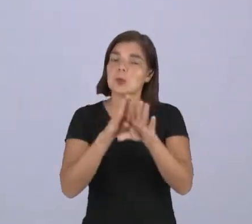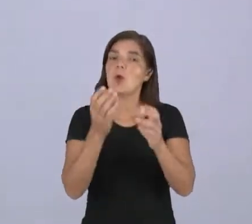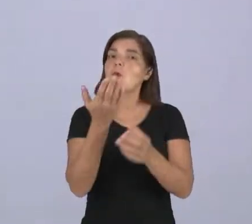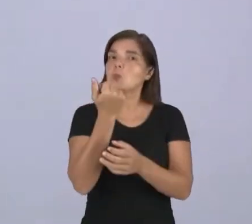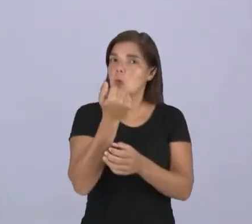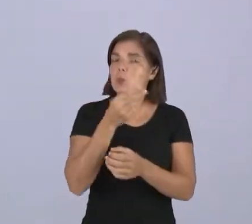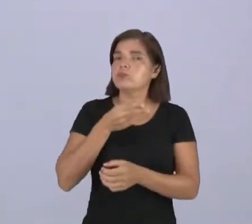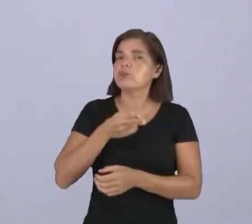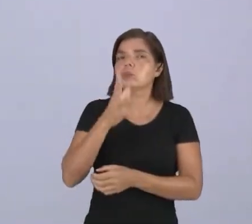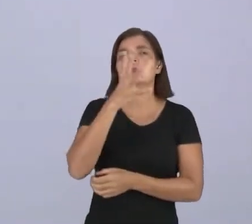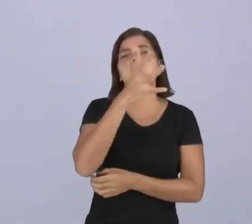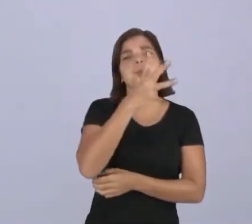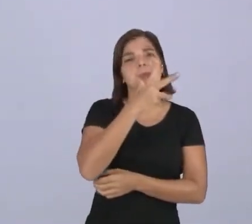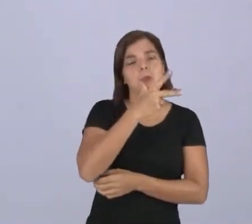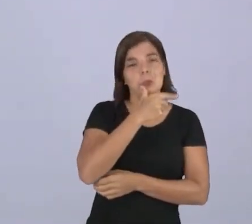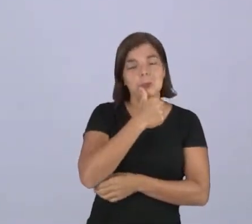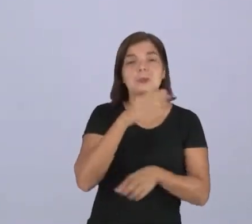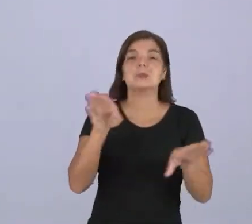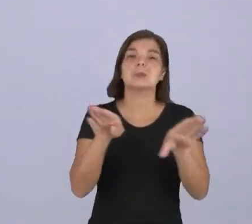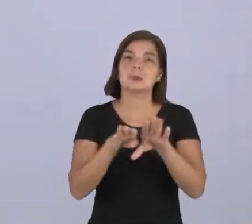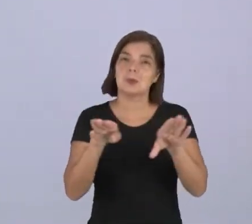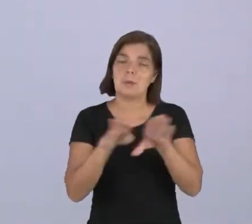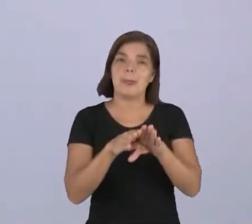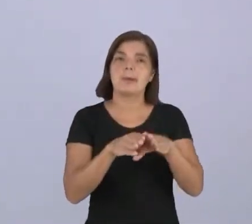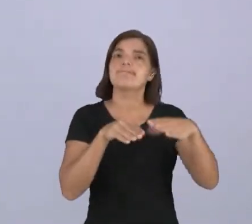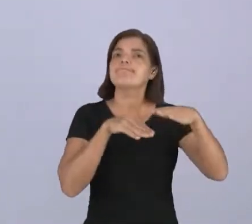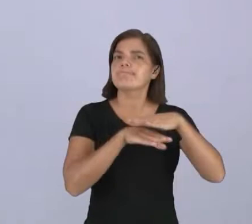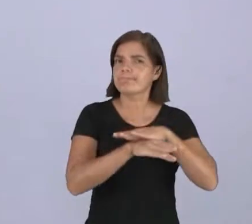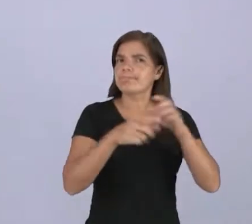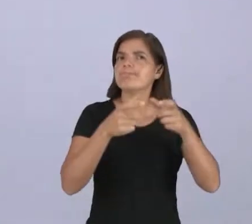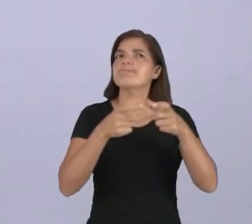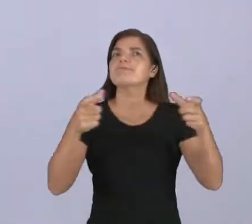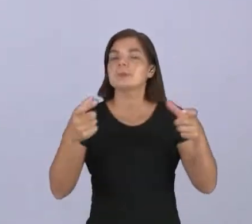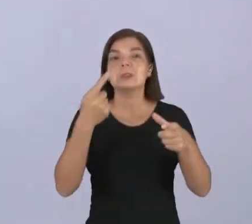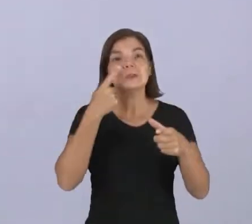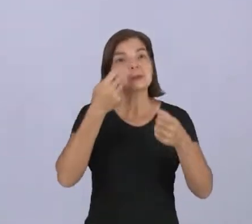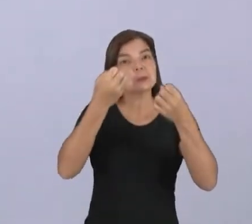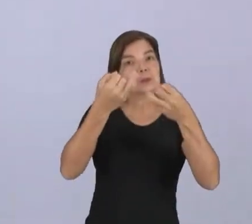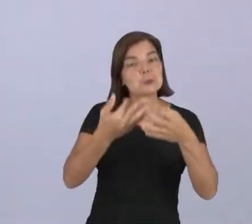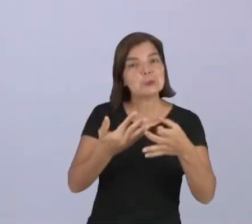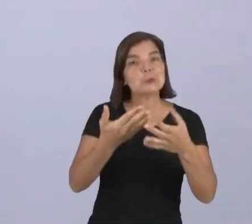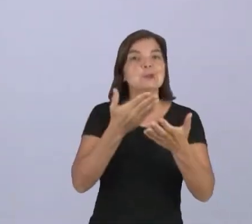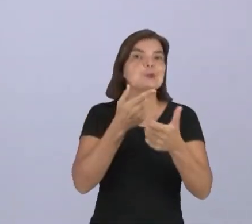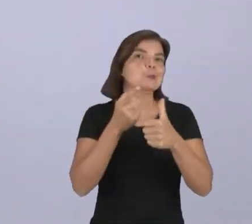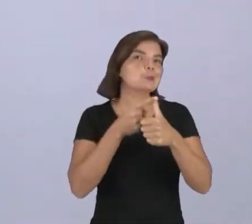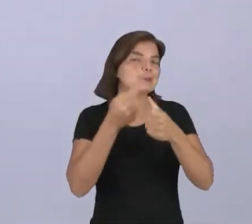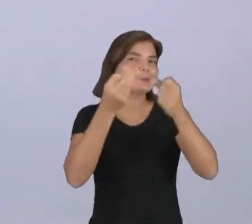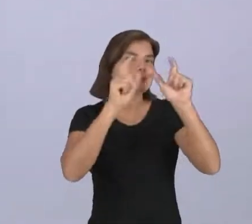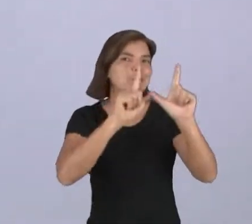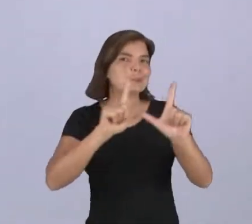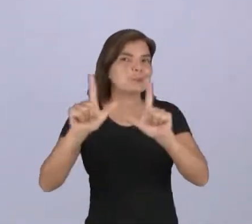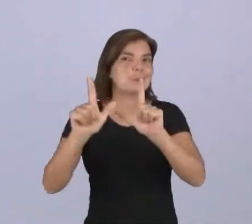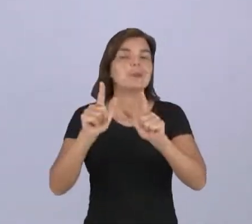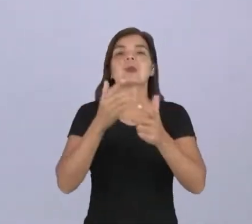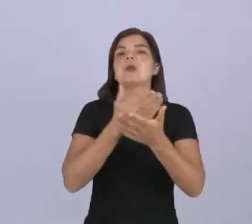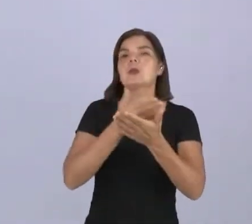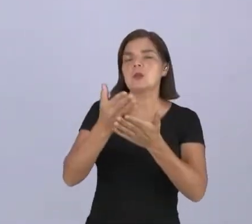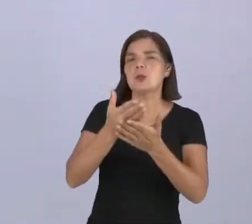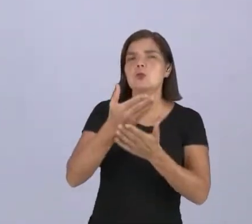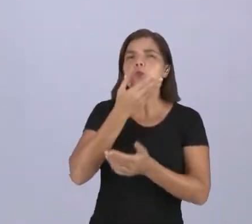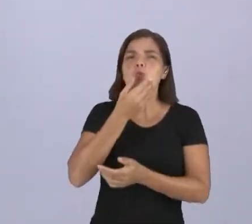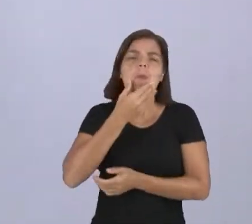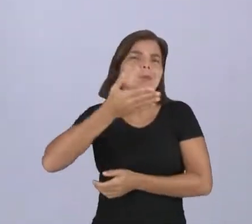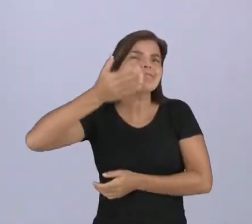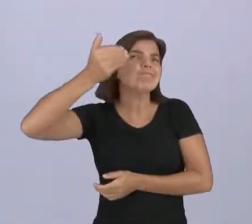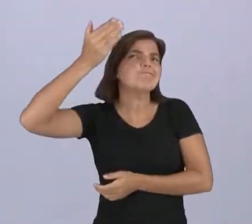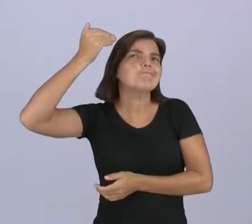alimentos pudessem durar mais tempo, pudessem ter uma estabilidade maior, que foi o que a gente comentou lá no nosso primeiro slide. Então, desde o homem